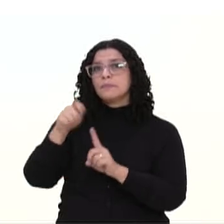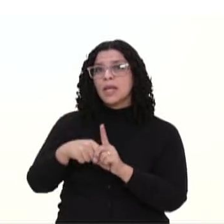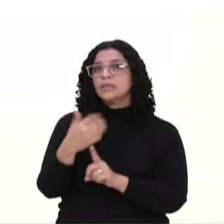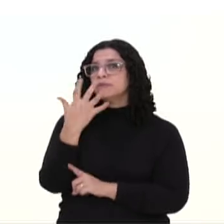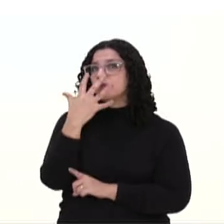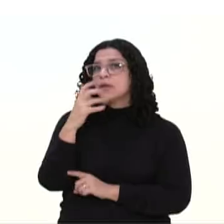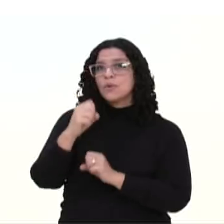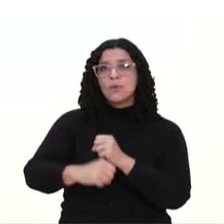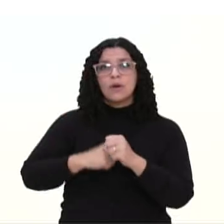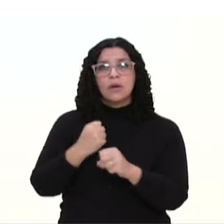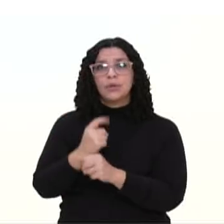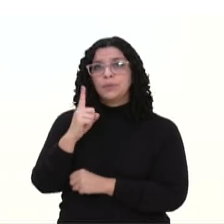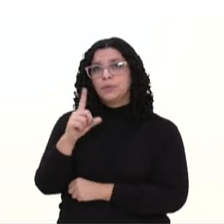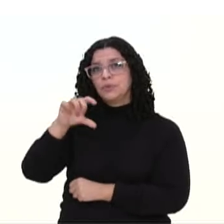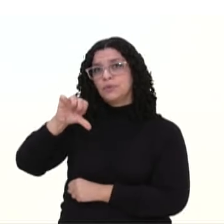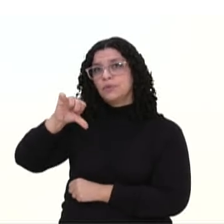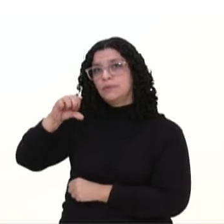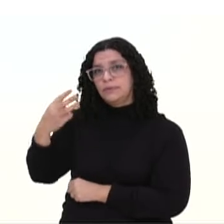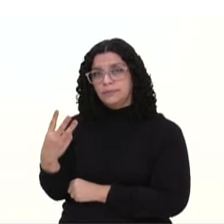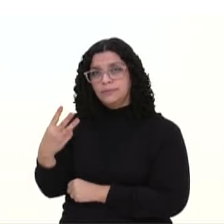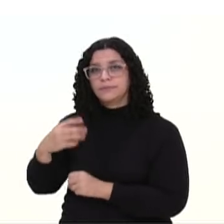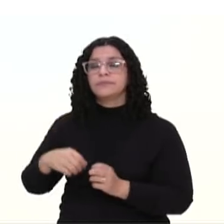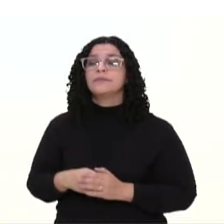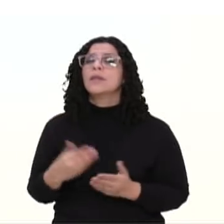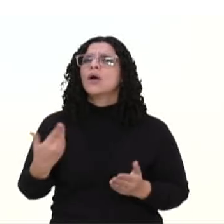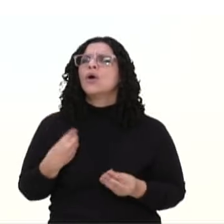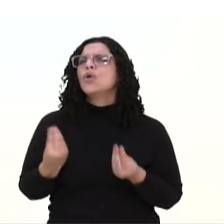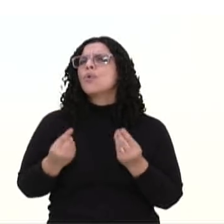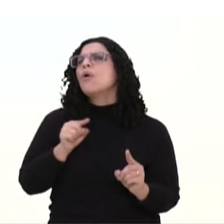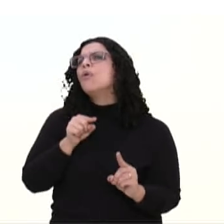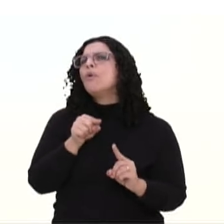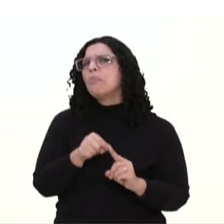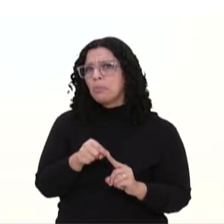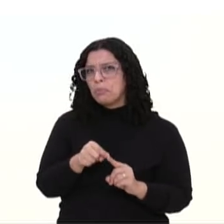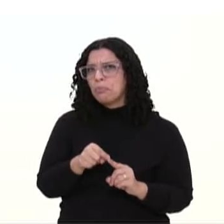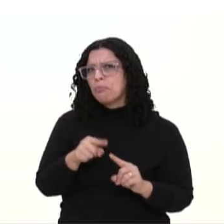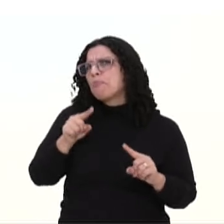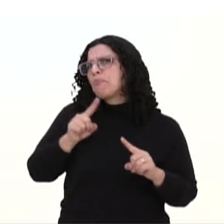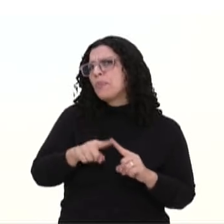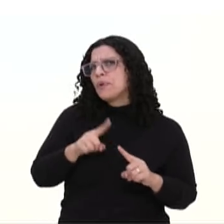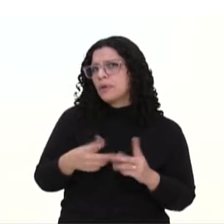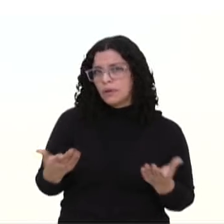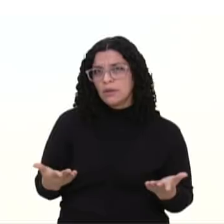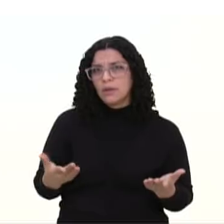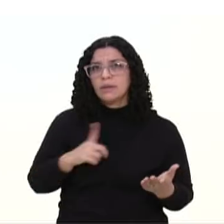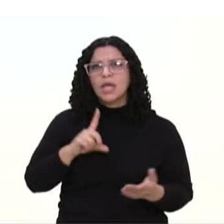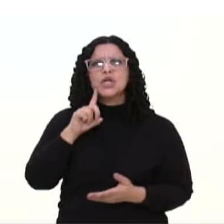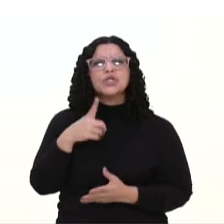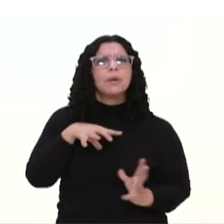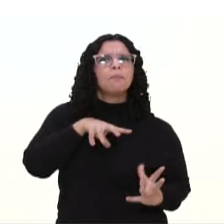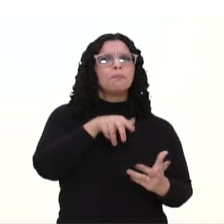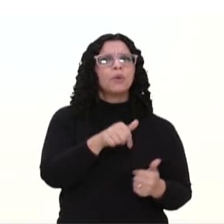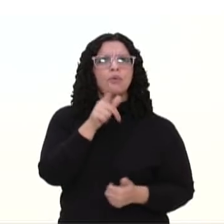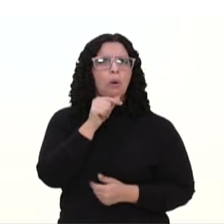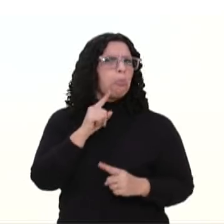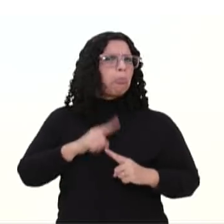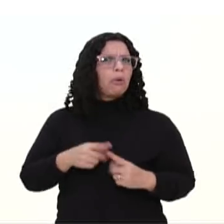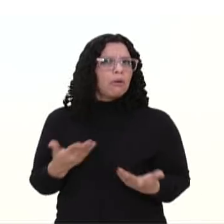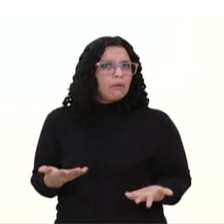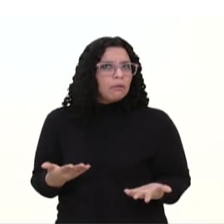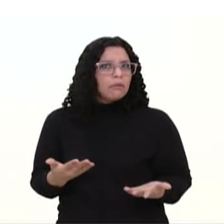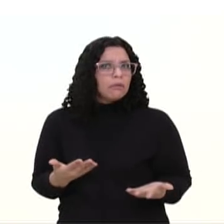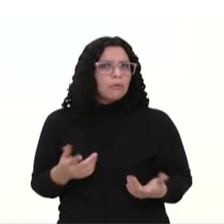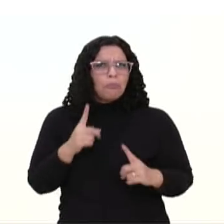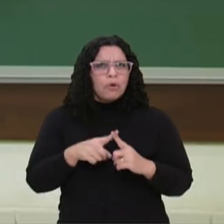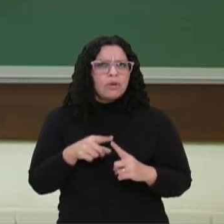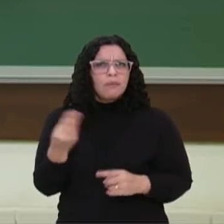de 1993. Qual seria o objetivo principal do Dia Mundial da Água? Então, por que